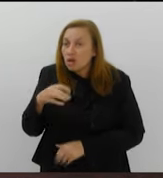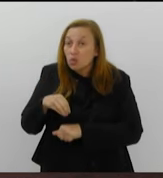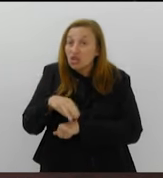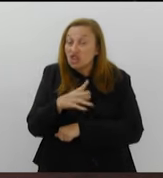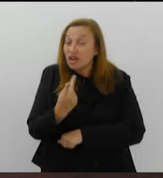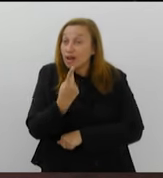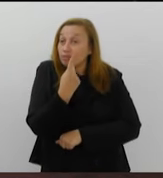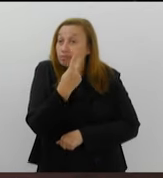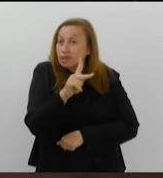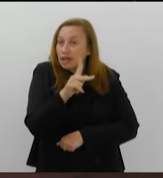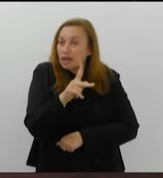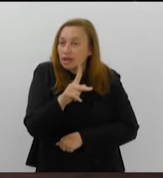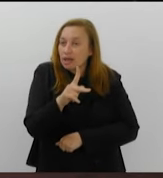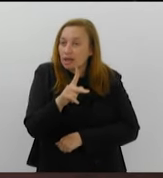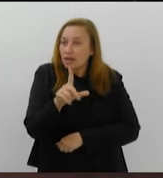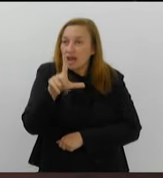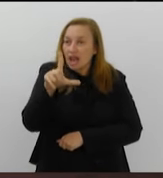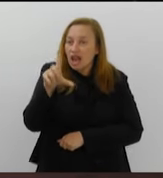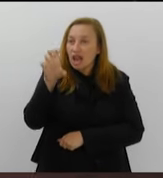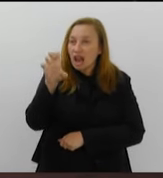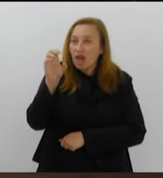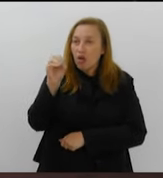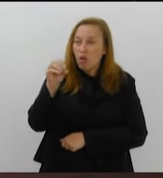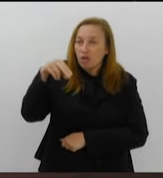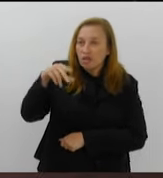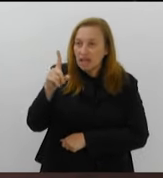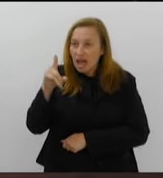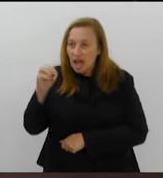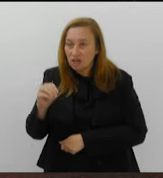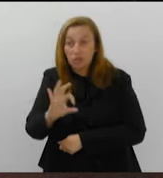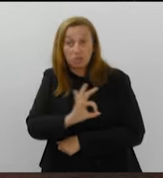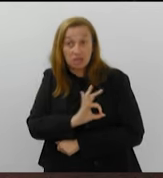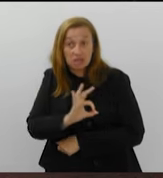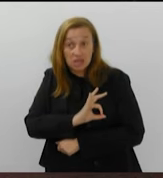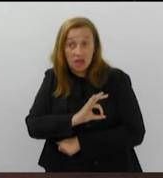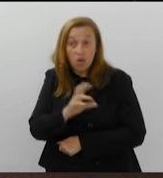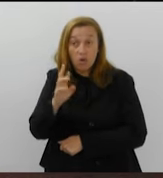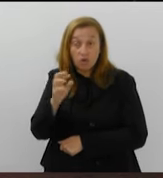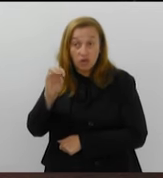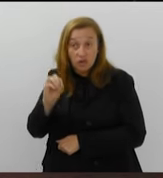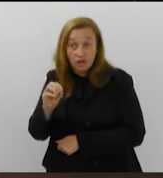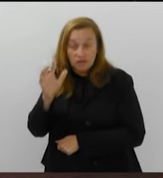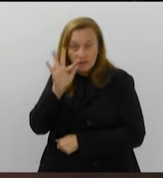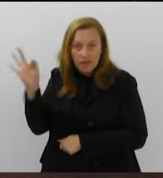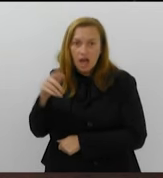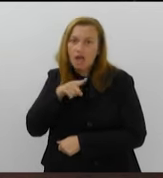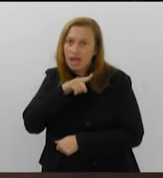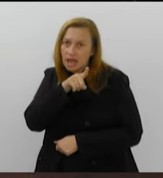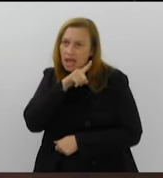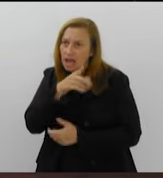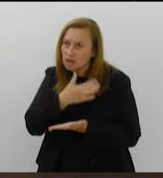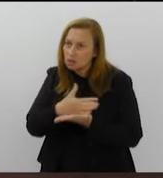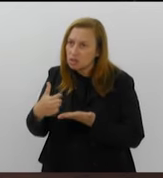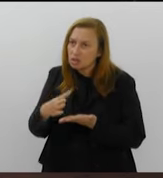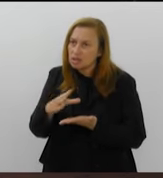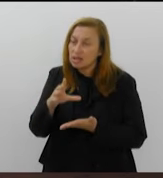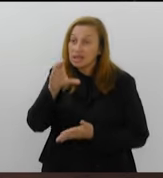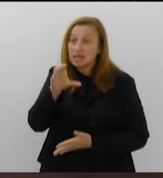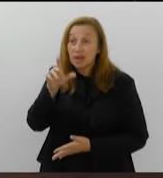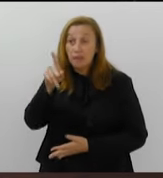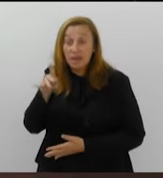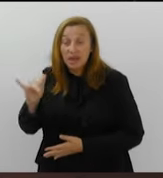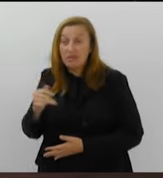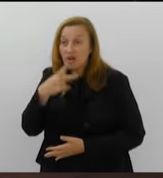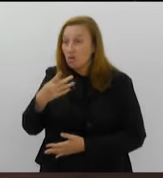dele, o senhor Leonardo Martins, policial rodoviário federal, que ele próprio no início da CPI falou,